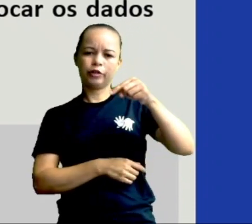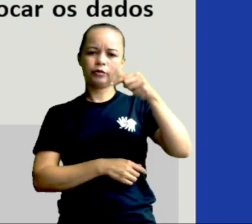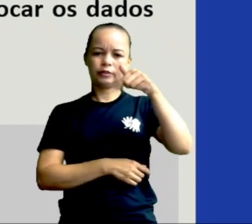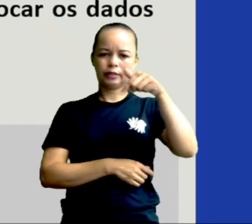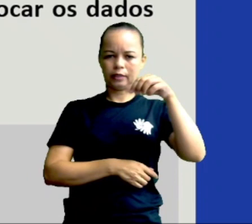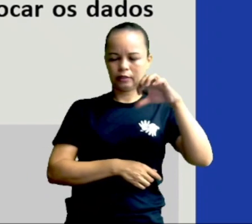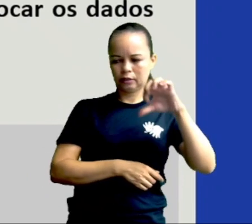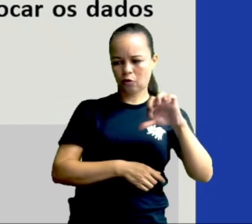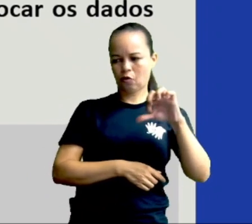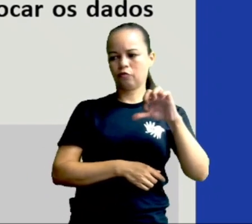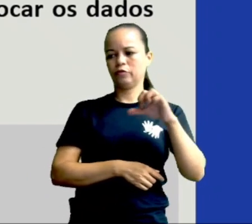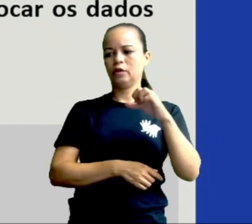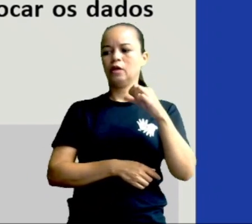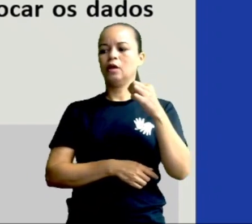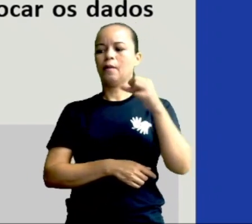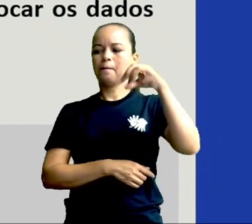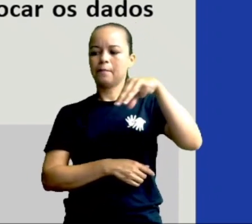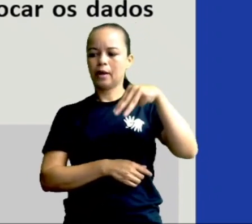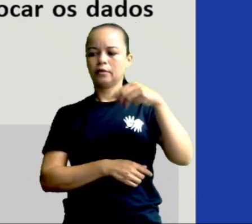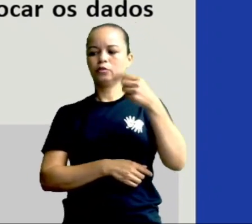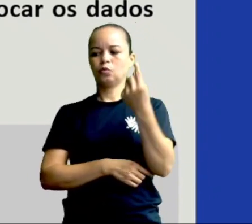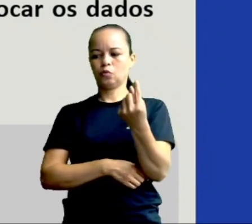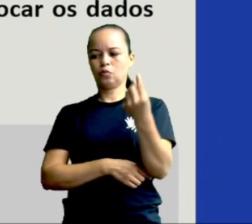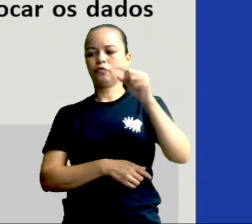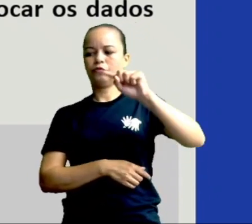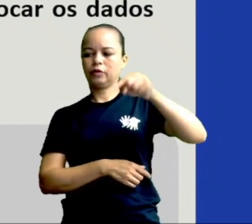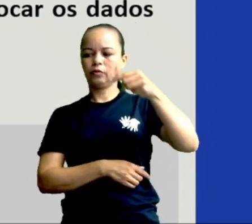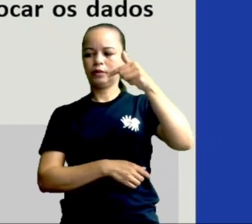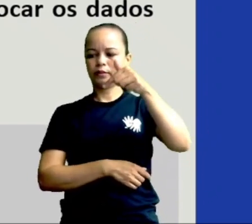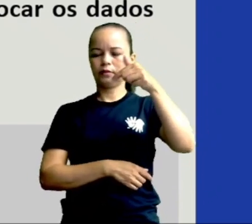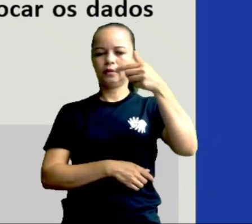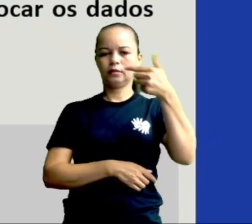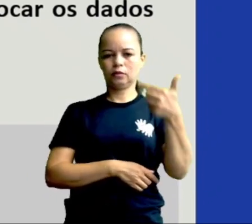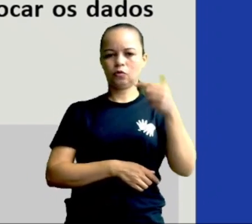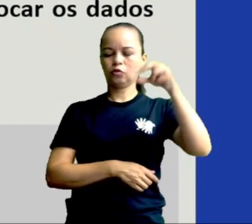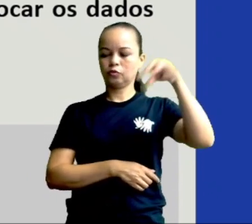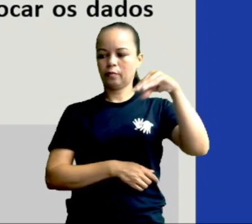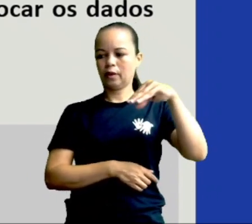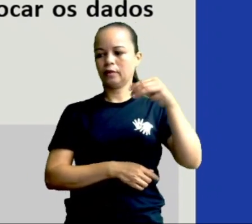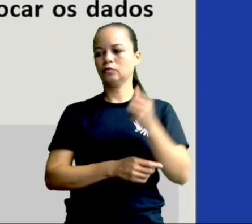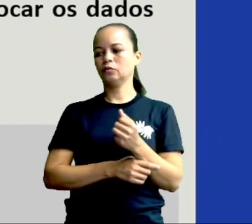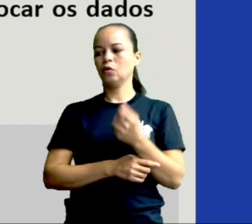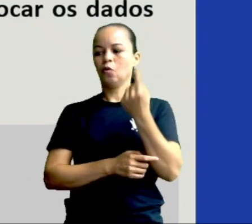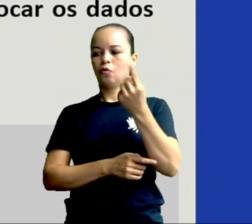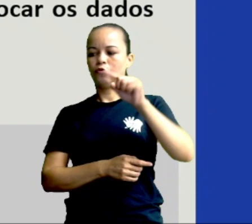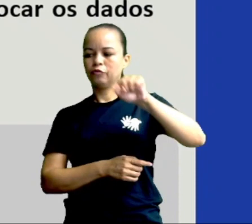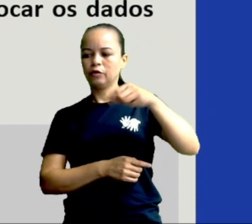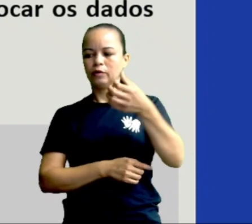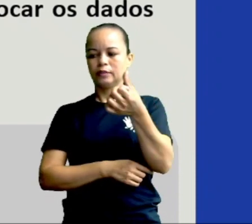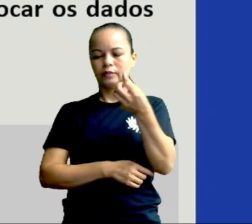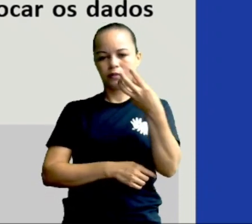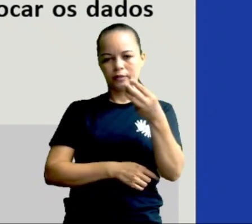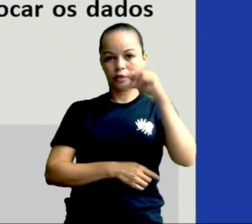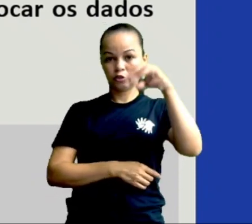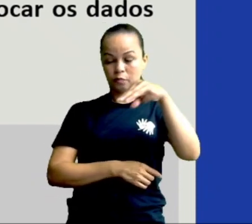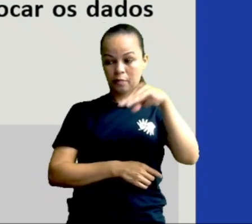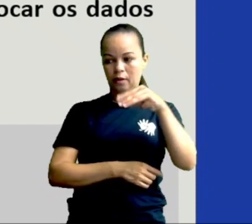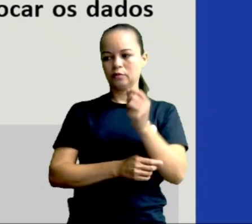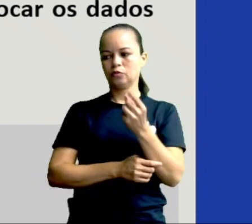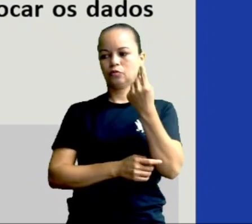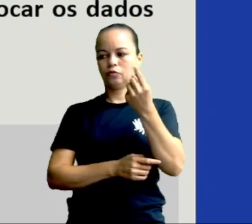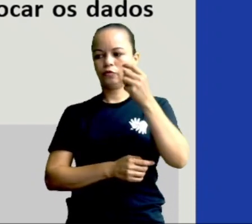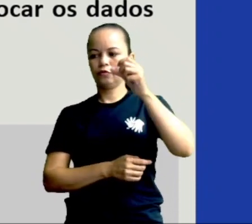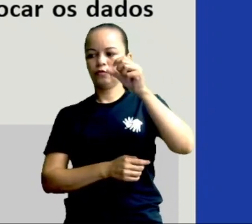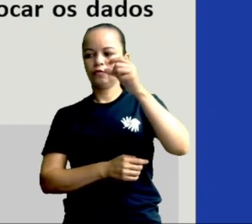metros, 1,63 metros, 1,82 metros, 1,65 metros,